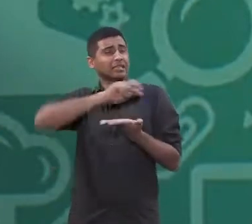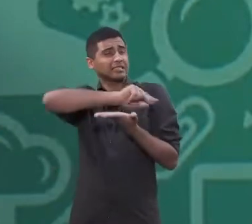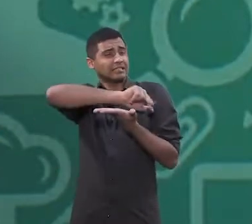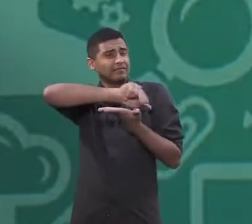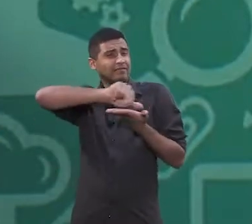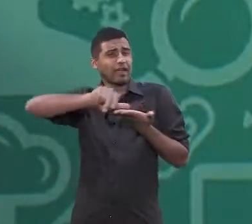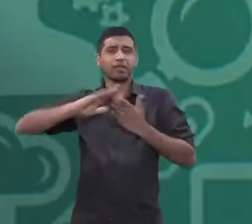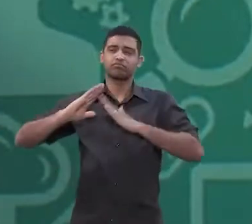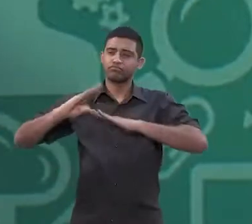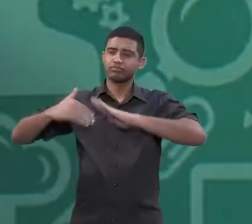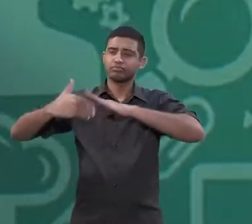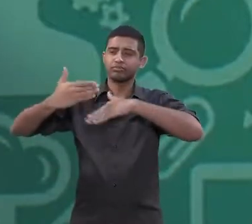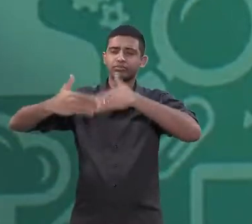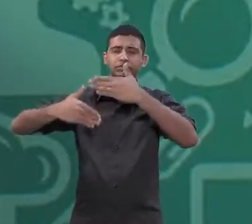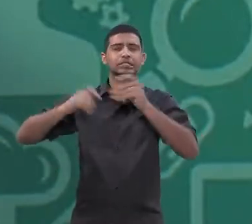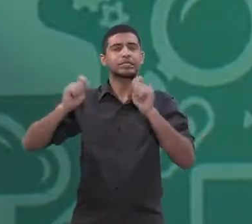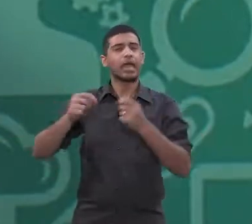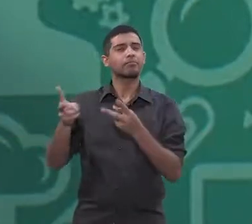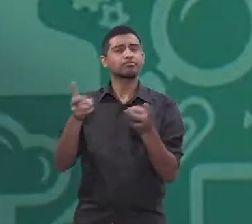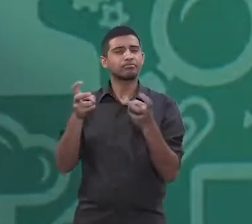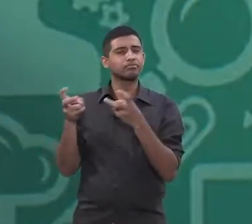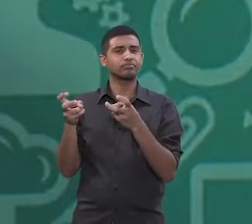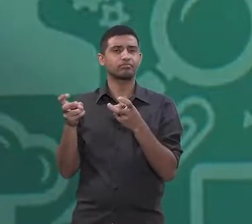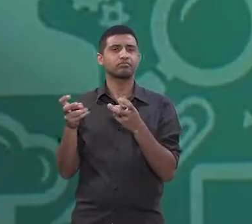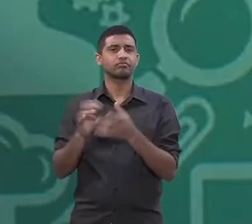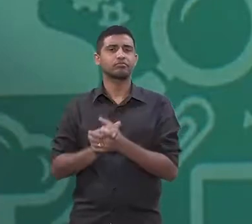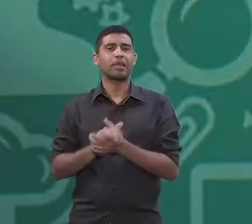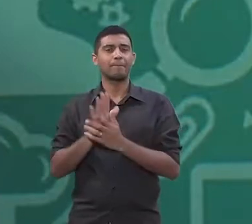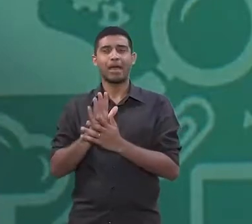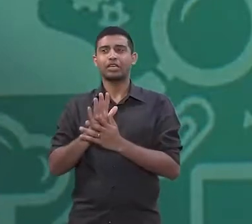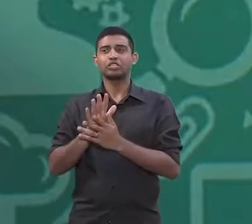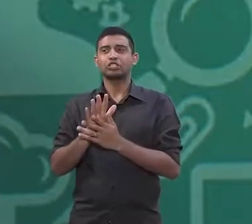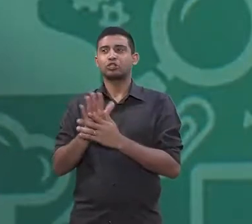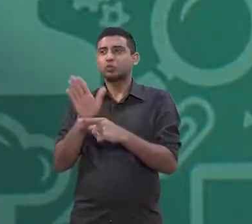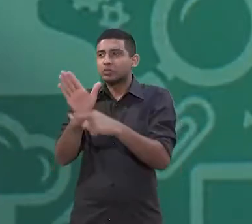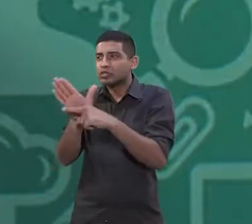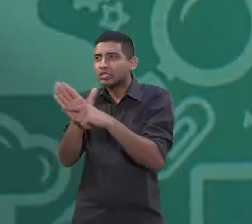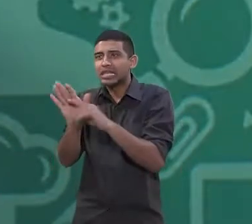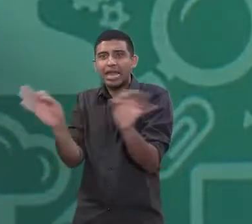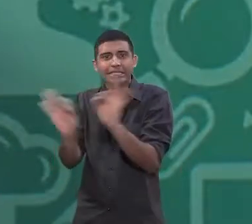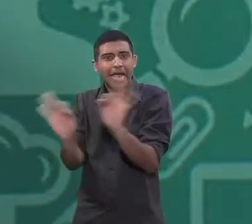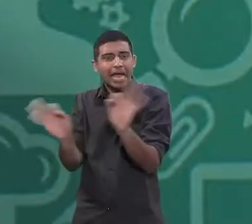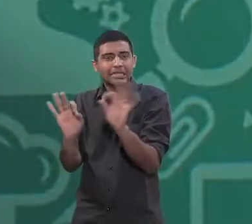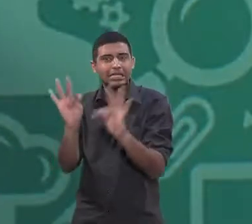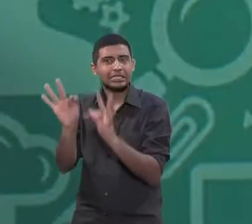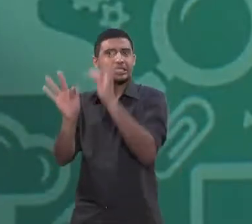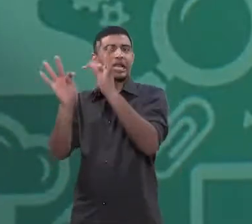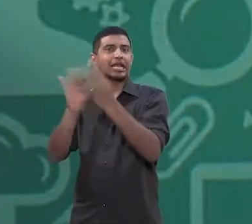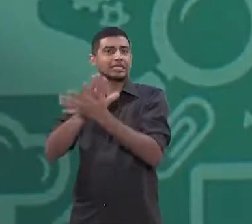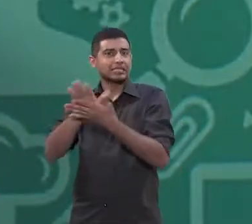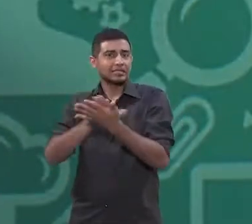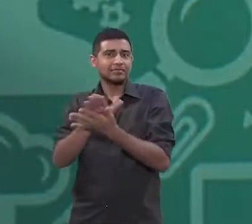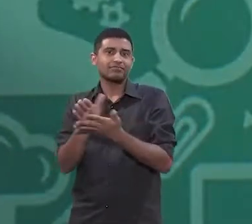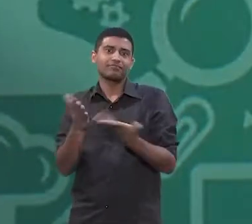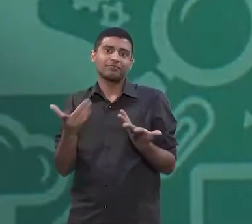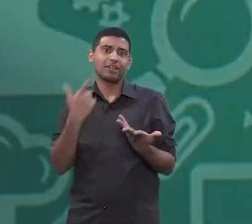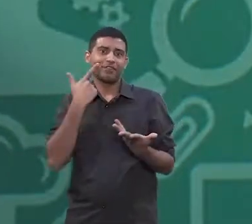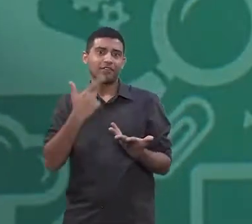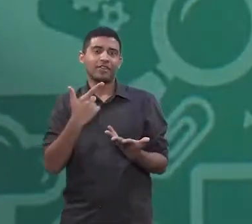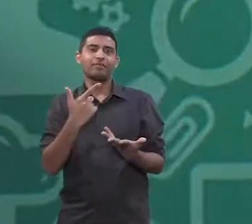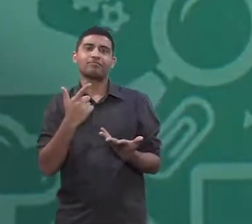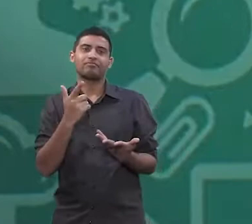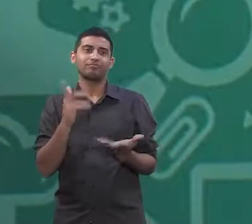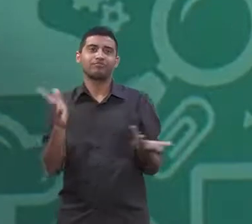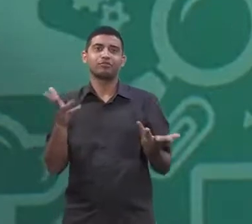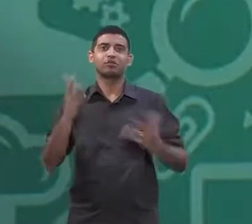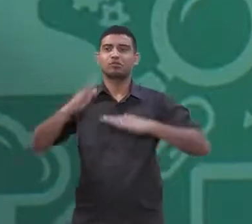desdobramento que vai ocorrendo. E na medida em que isso não é sanado, esse agravamento ele vai, como a palavra diz,